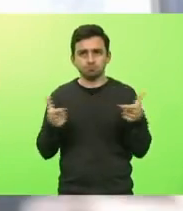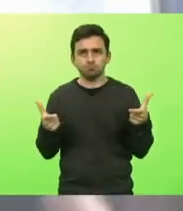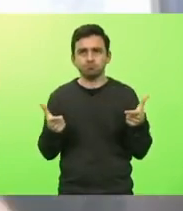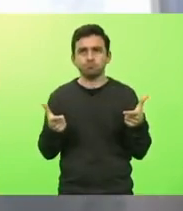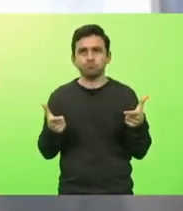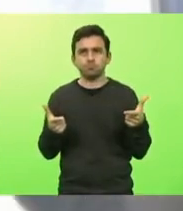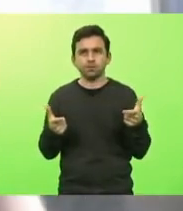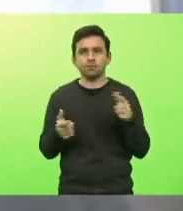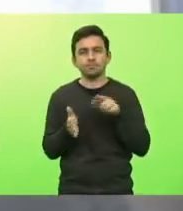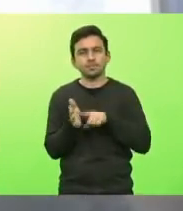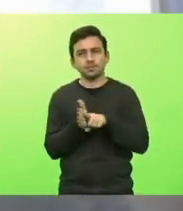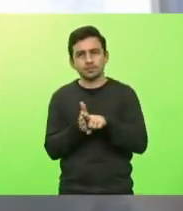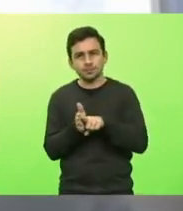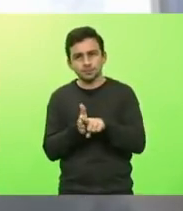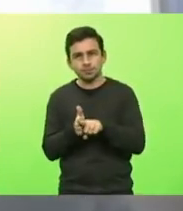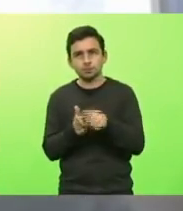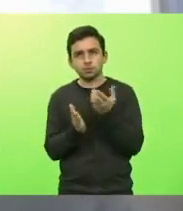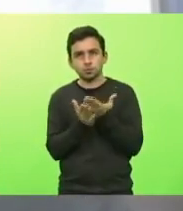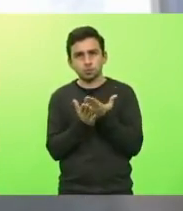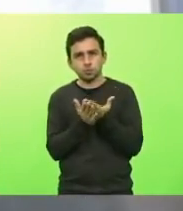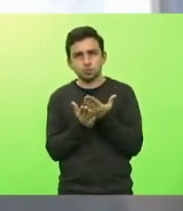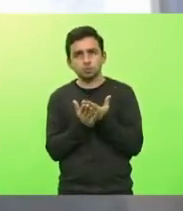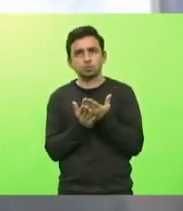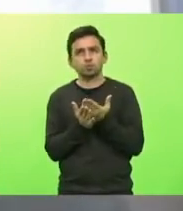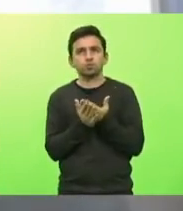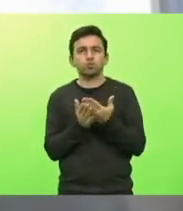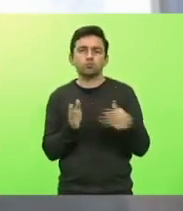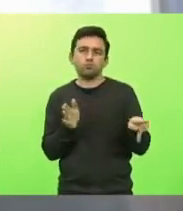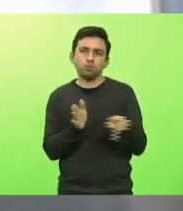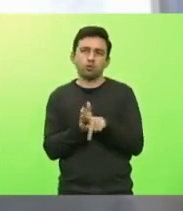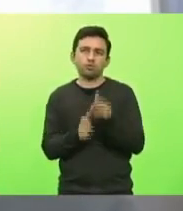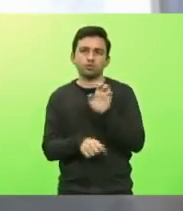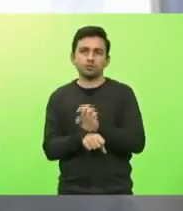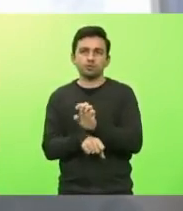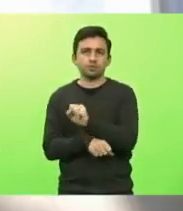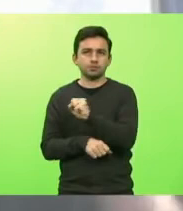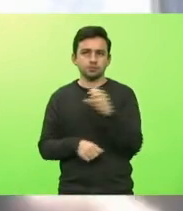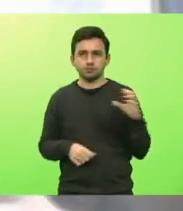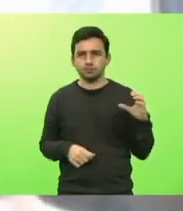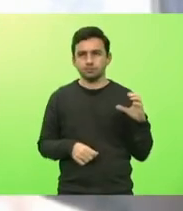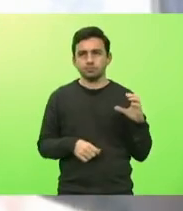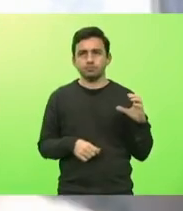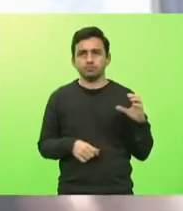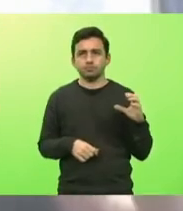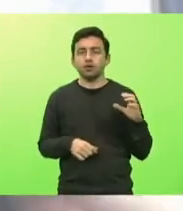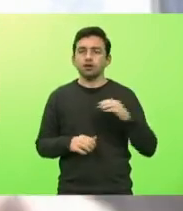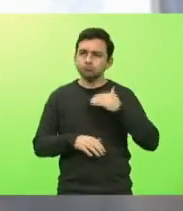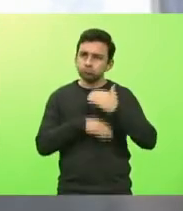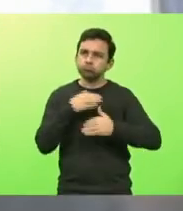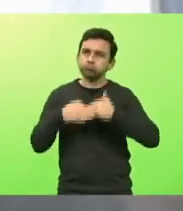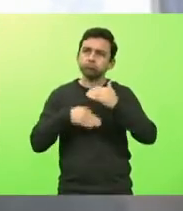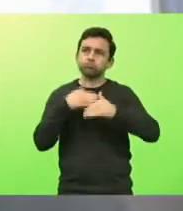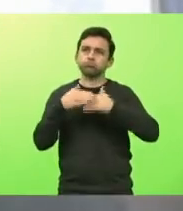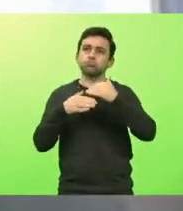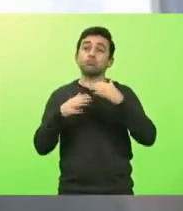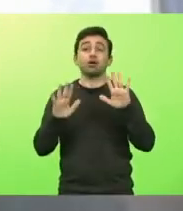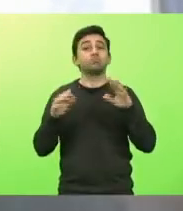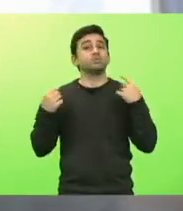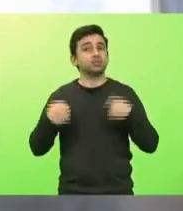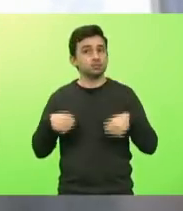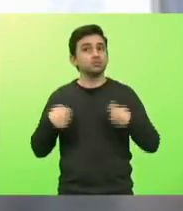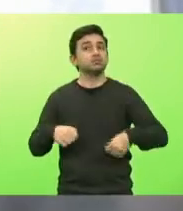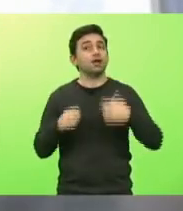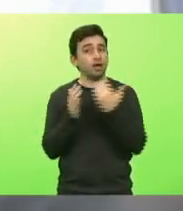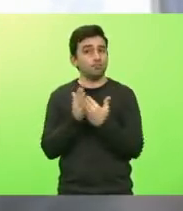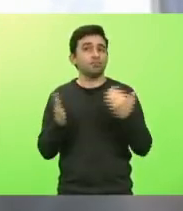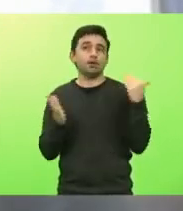essa pesquisa, esse estudo no nosso Estado de Santa Catarina. Avançamos, mas é preciso avançar ainda